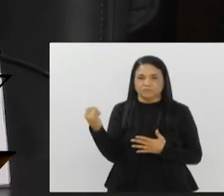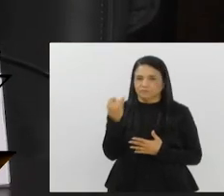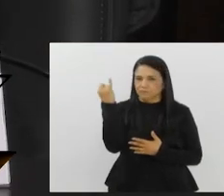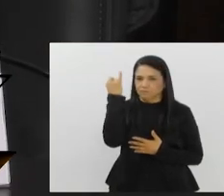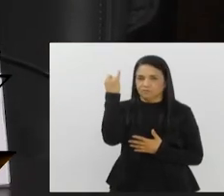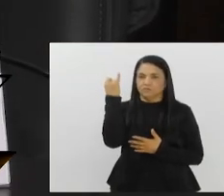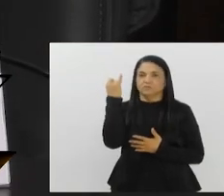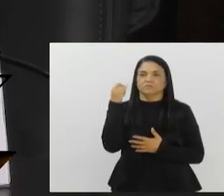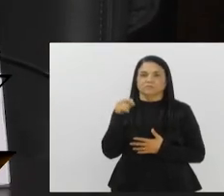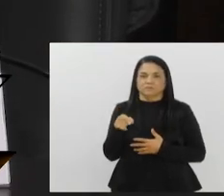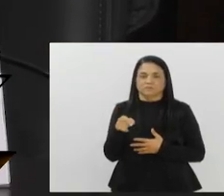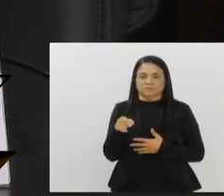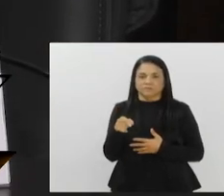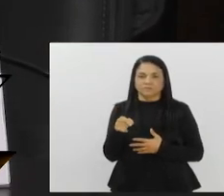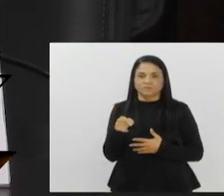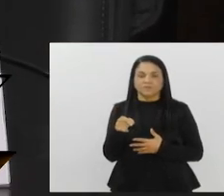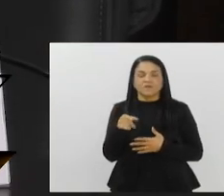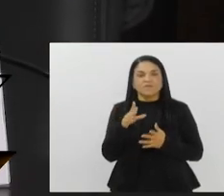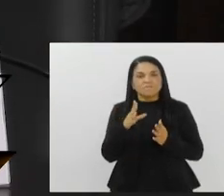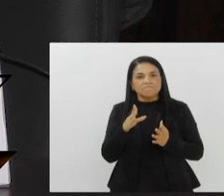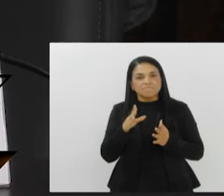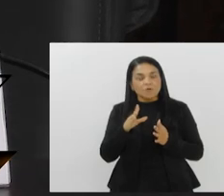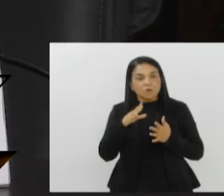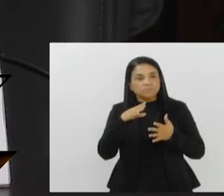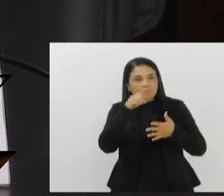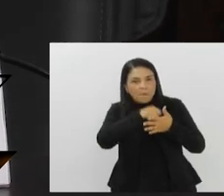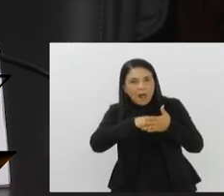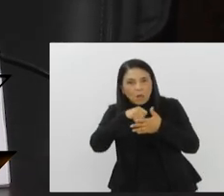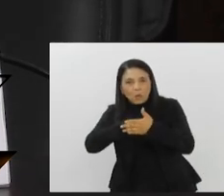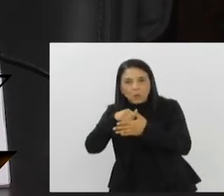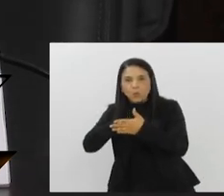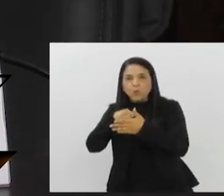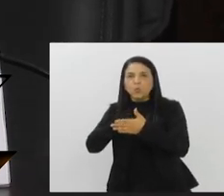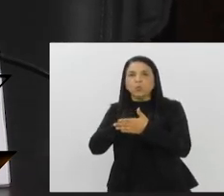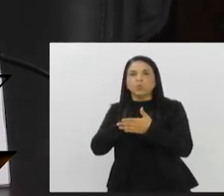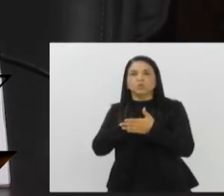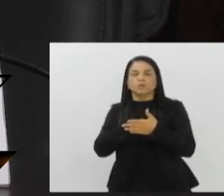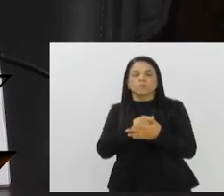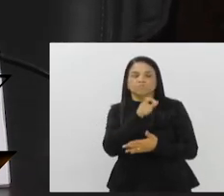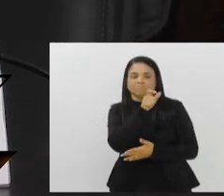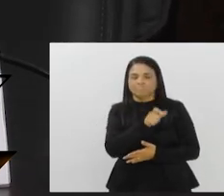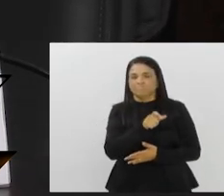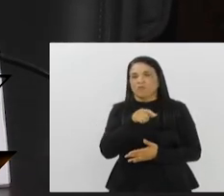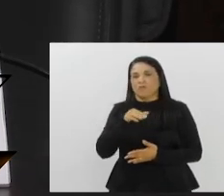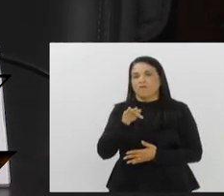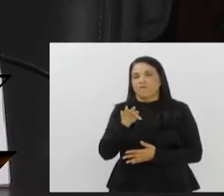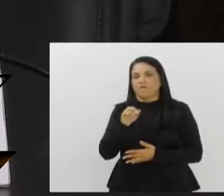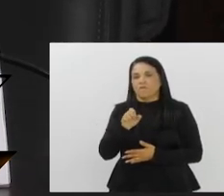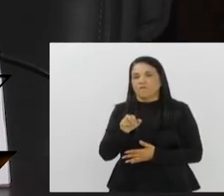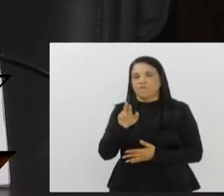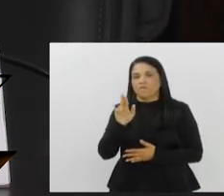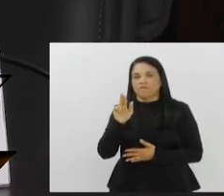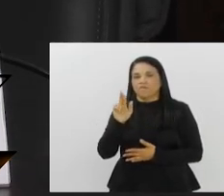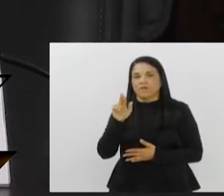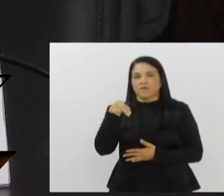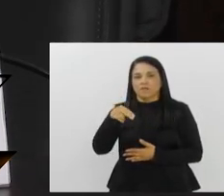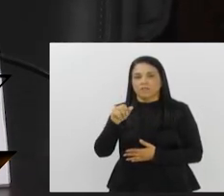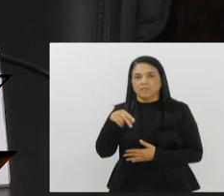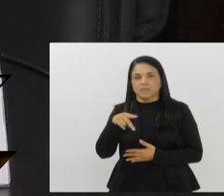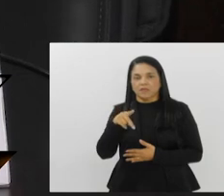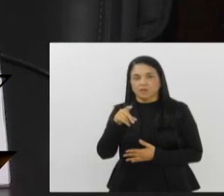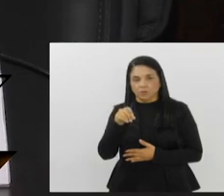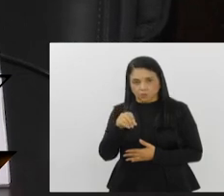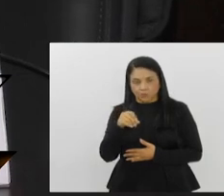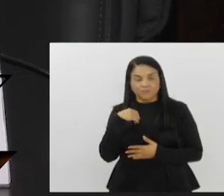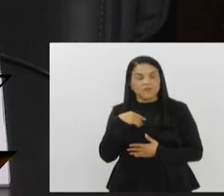eh nisso que foi um desbravado pelo pelo Fernando foi um verdadeiro eu lembro a gente conversava nós